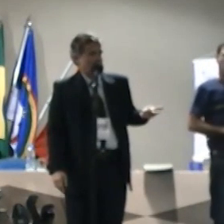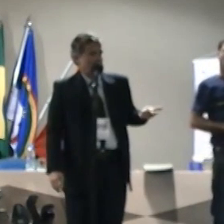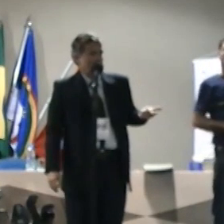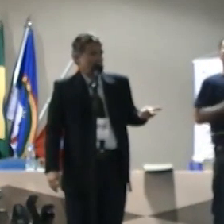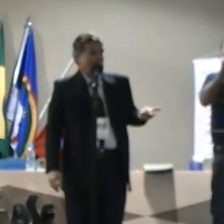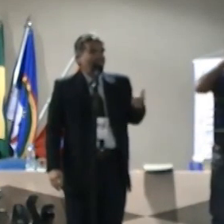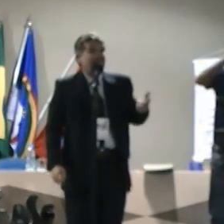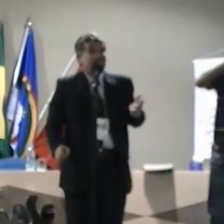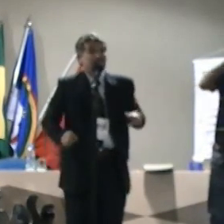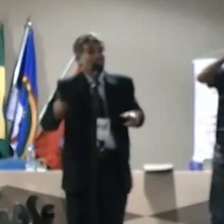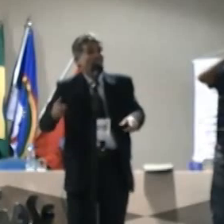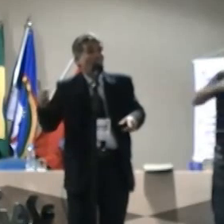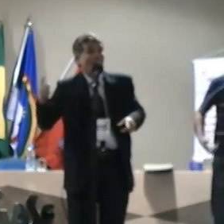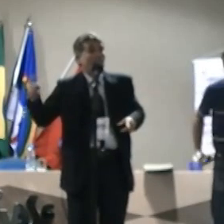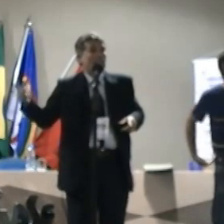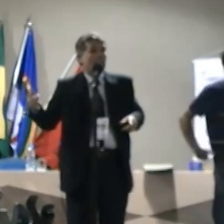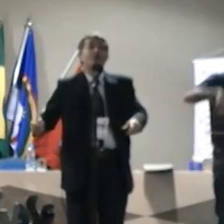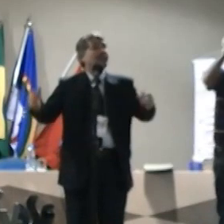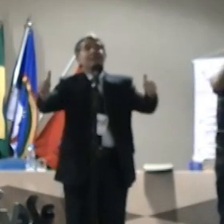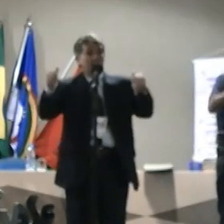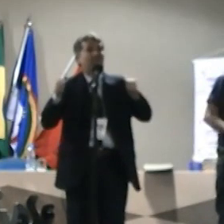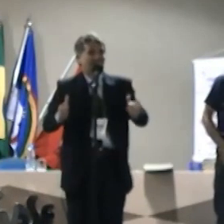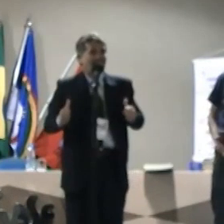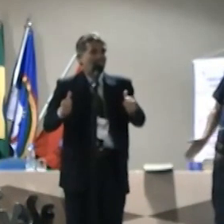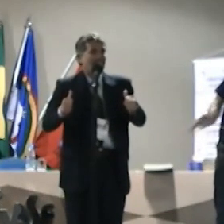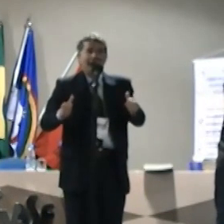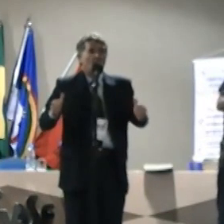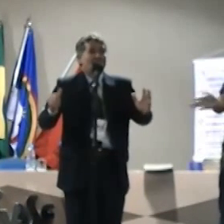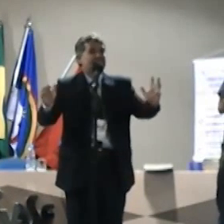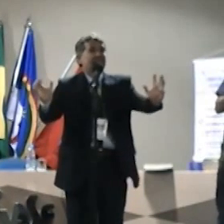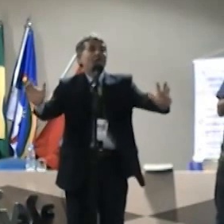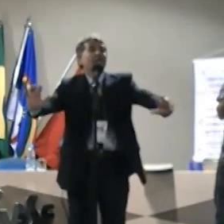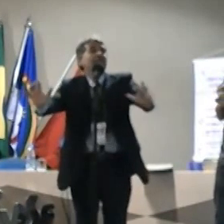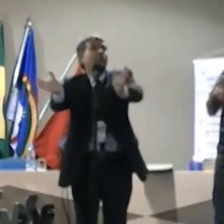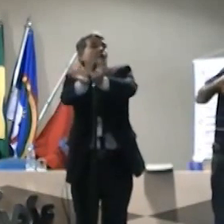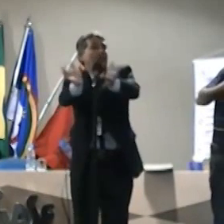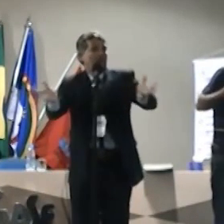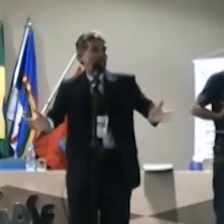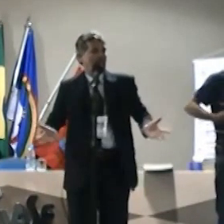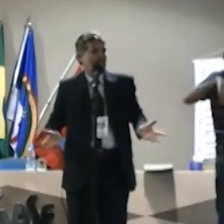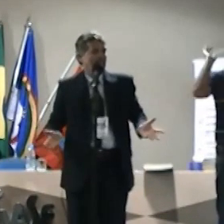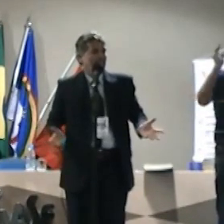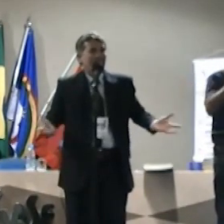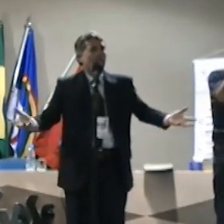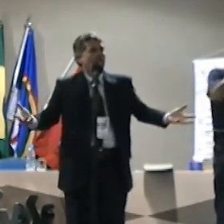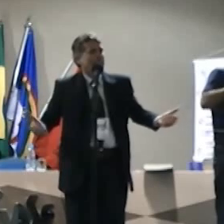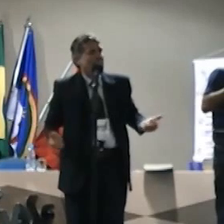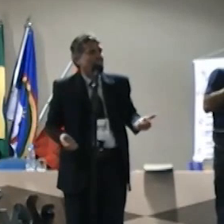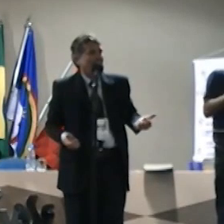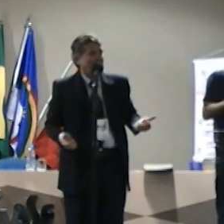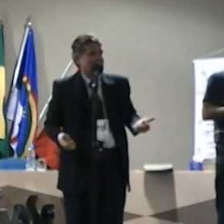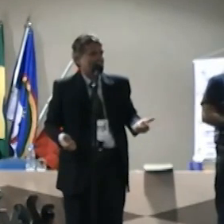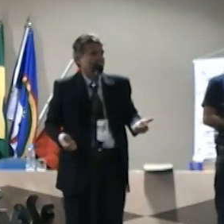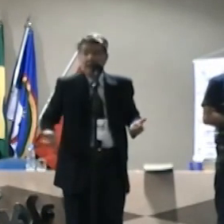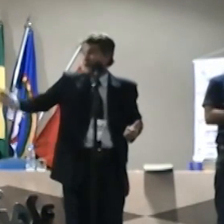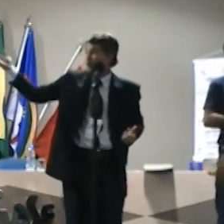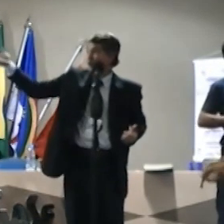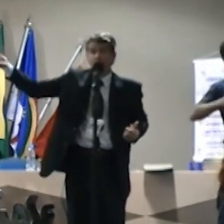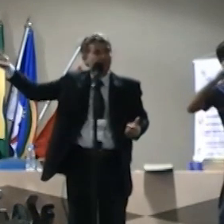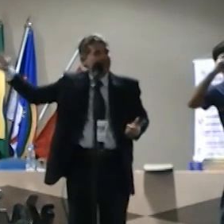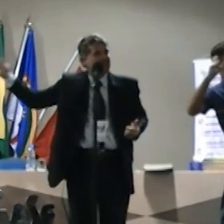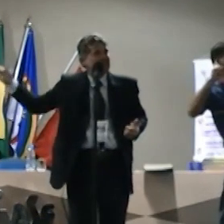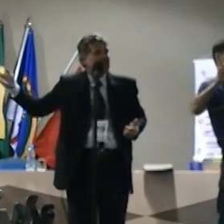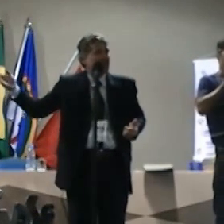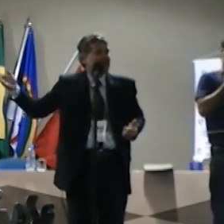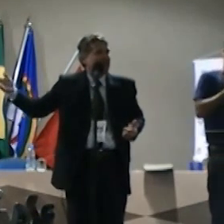sozinho. Aí se junta com outros surdos que também não tiveram. Aí começa a dizer, agora vamos ver a cultura surda. Que cultura surda é essa? É a cultura